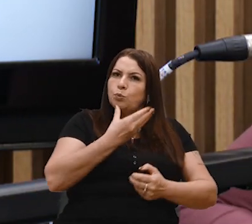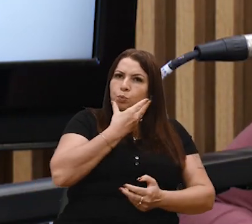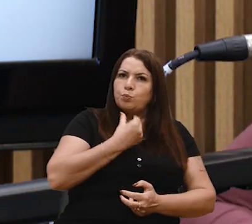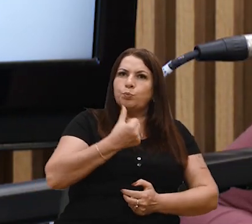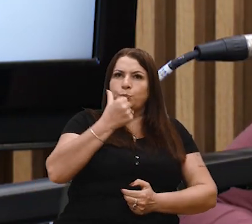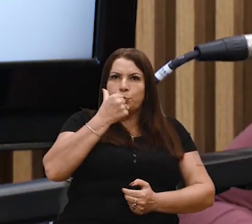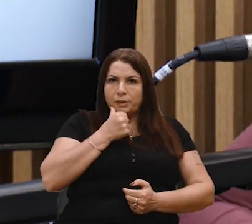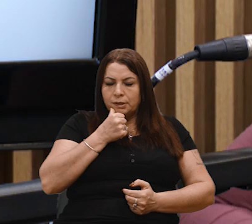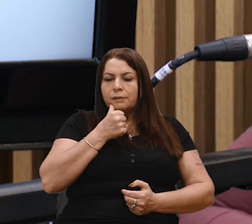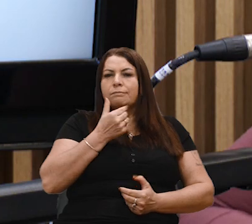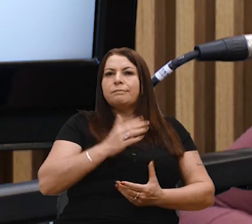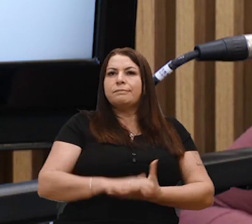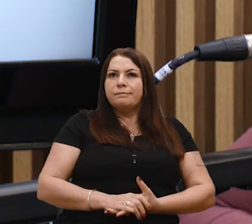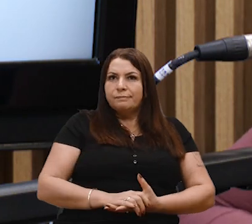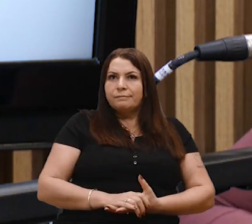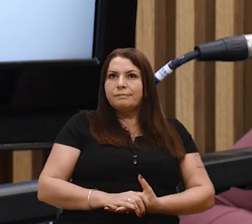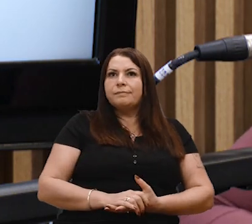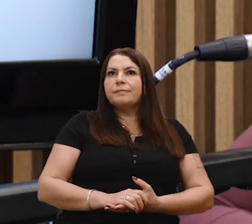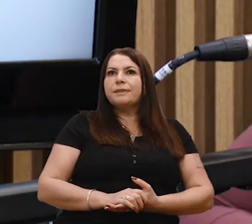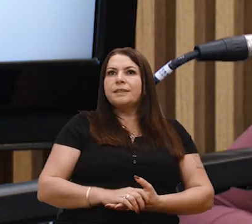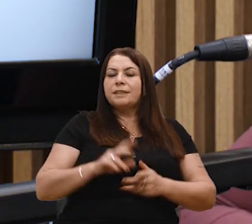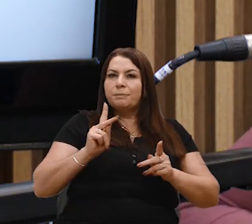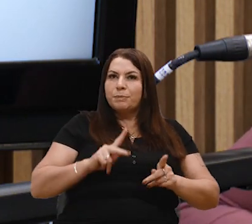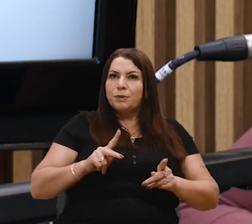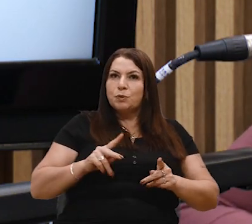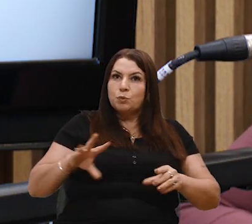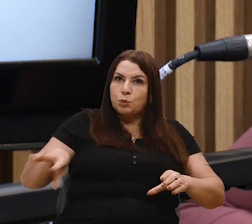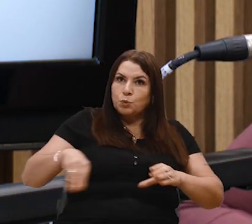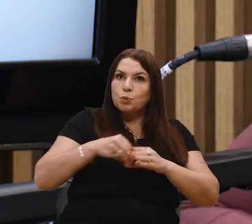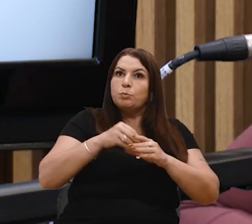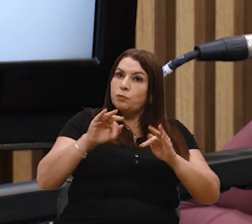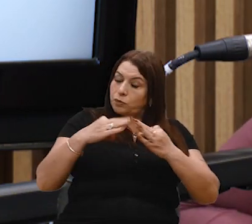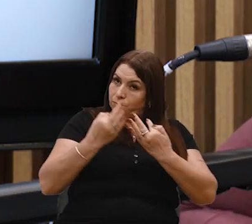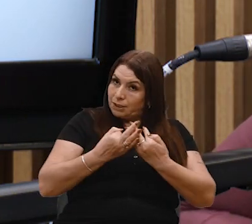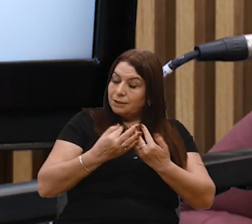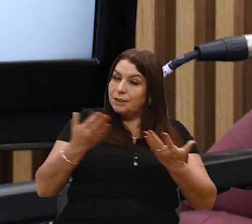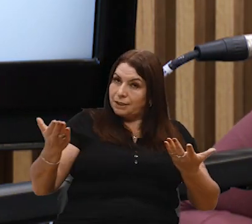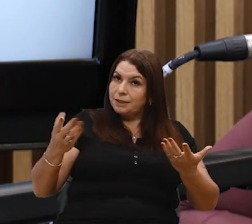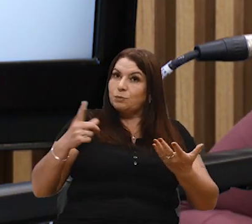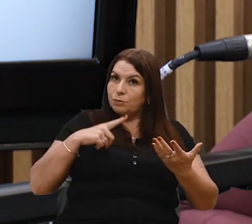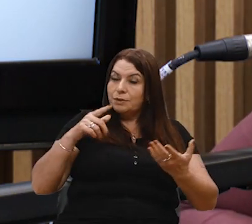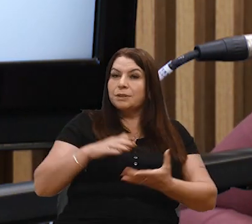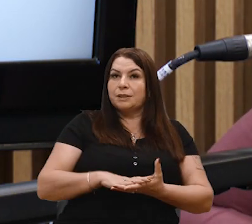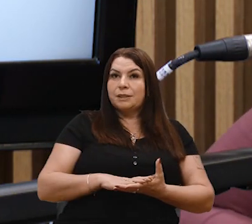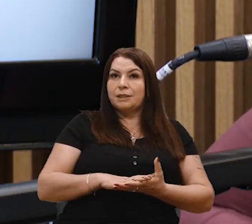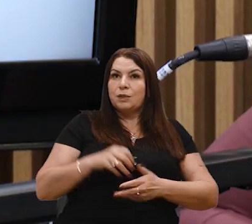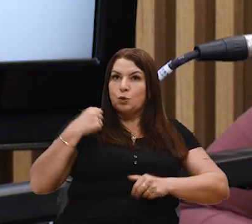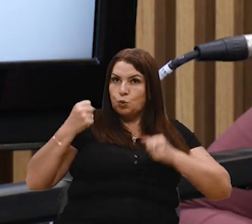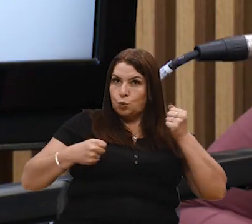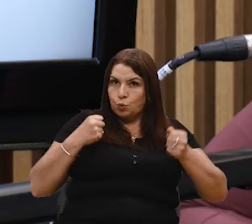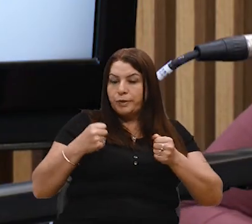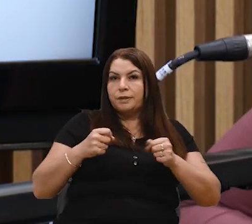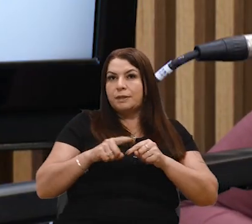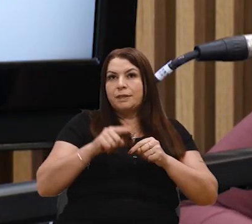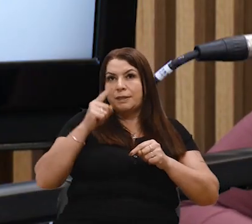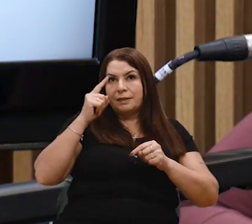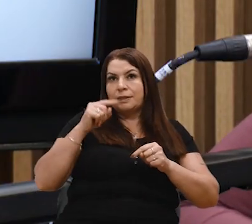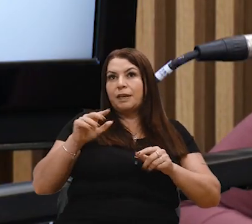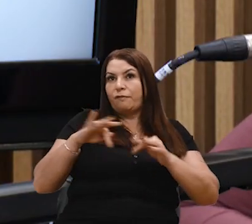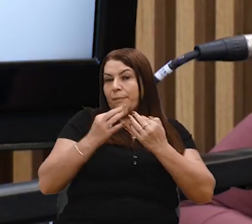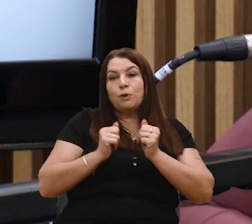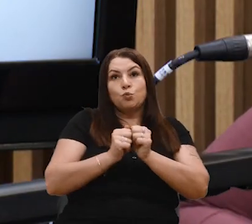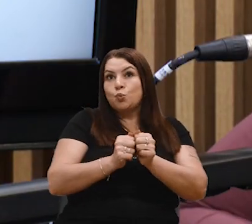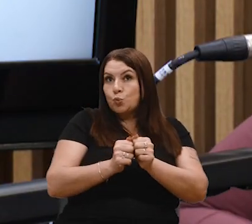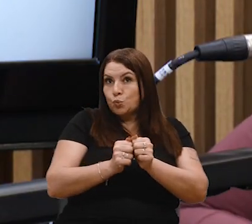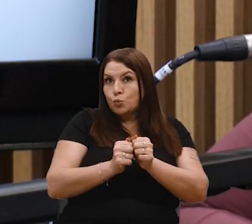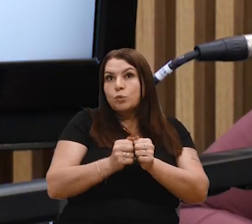todo mundo, tanto homem quanto mulher, né? E o pessoal inclui muitas famílias quando tem as corridas aí, né? A gente